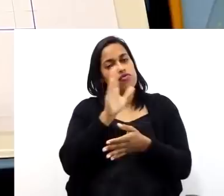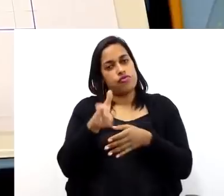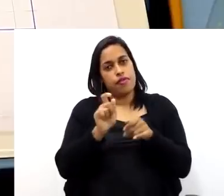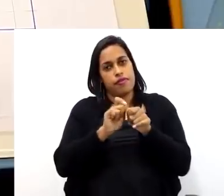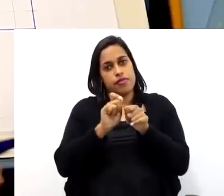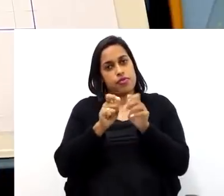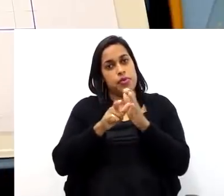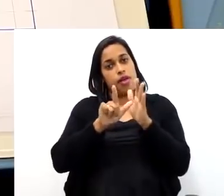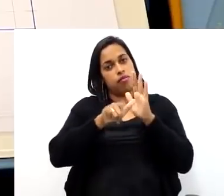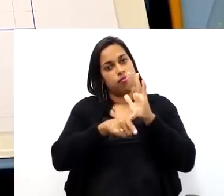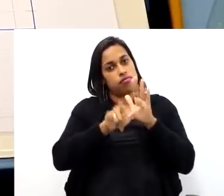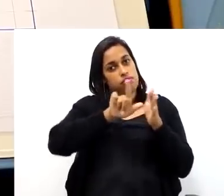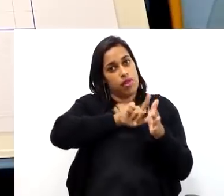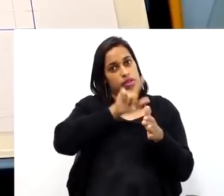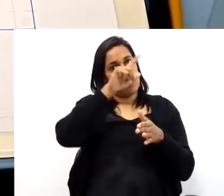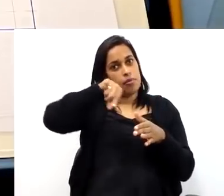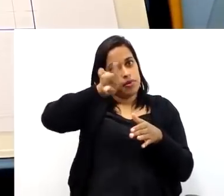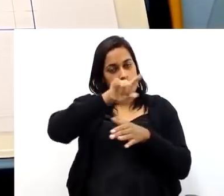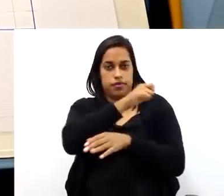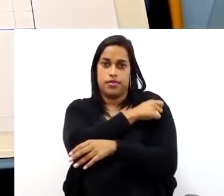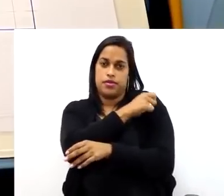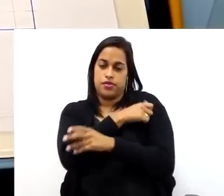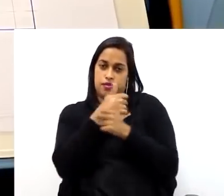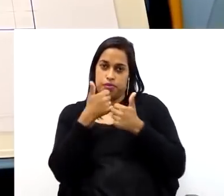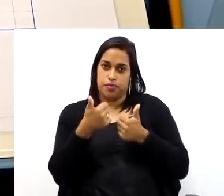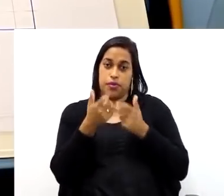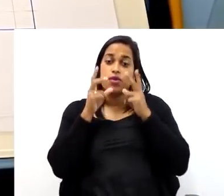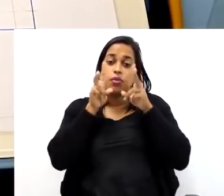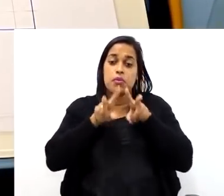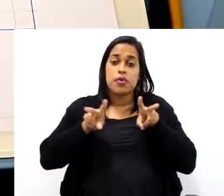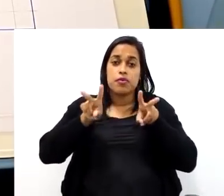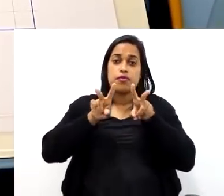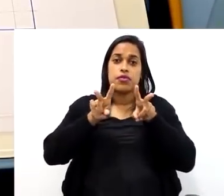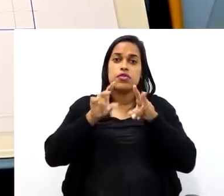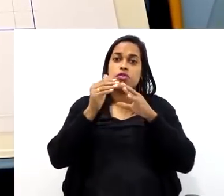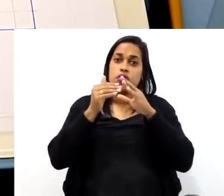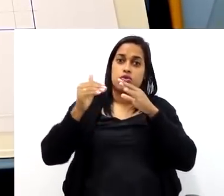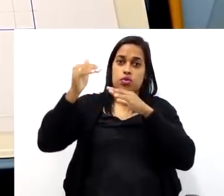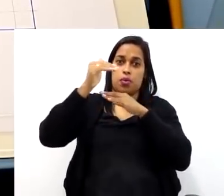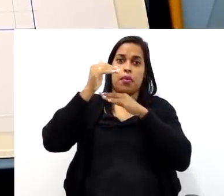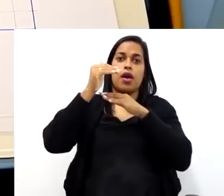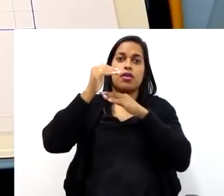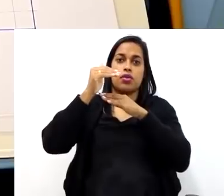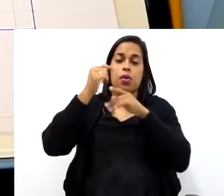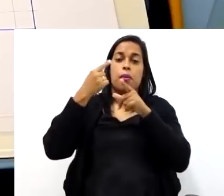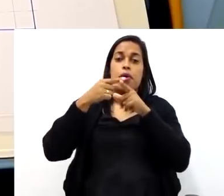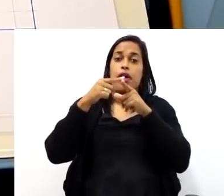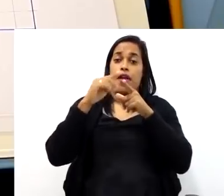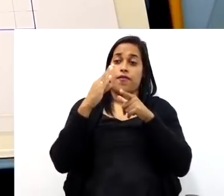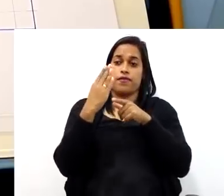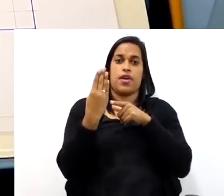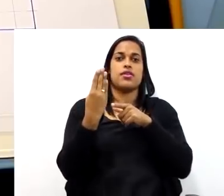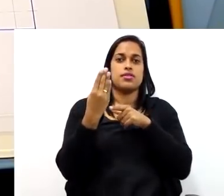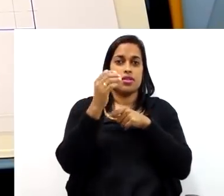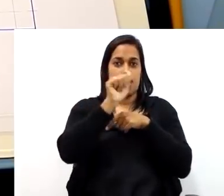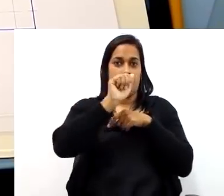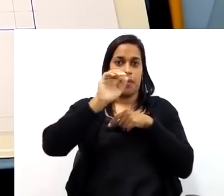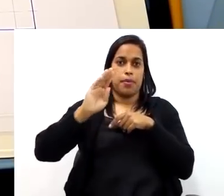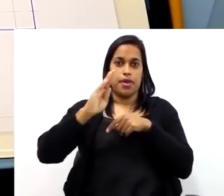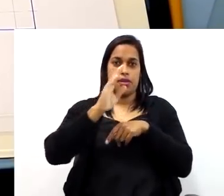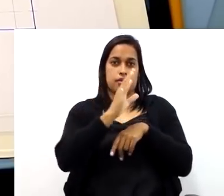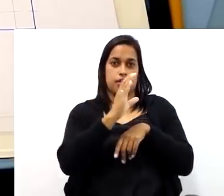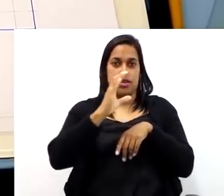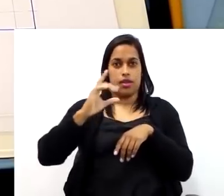marcação anteriormente para adiantar um pouco para vocês. Então, aqui eu tenho a minha vista superior, que é a